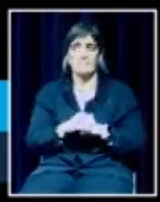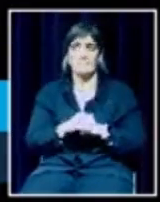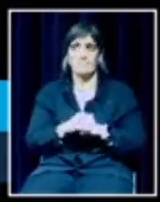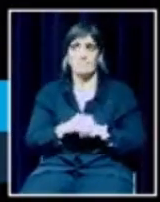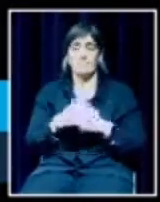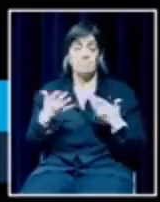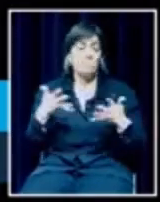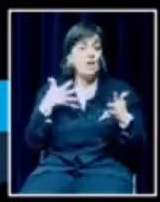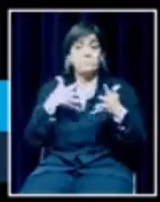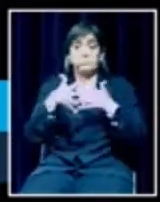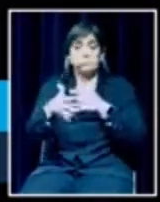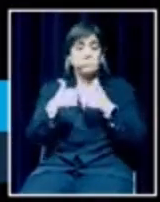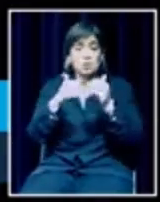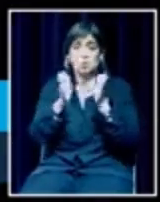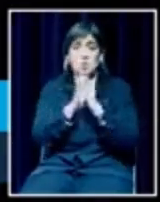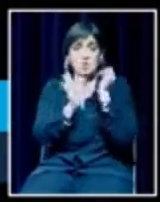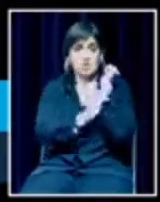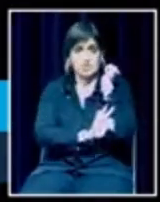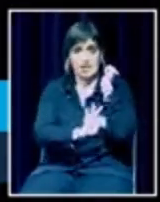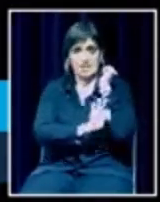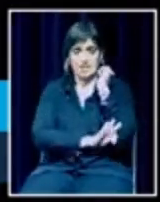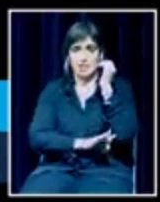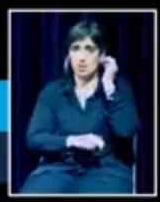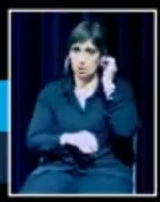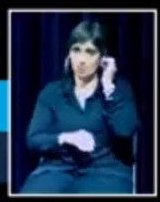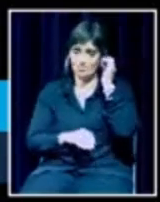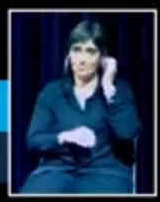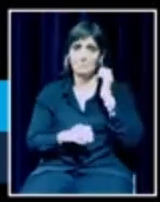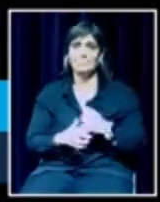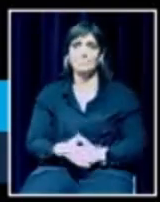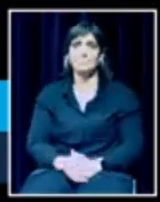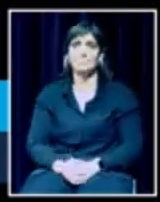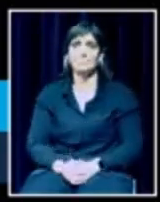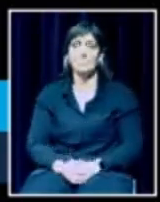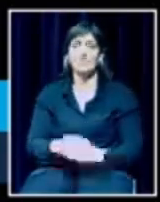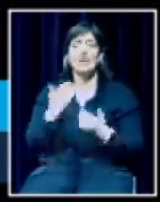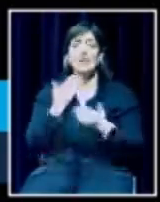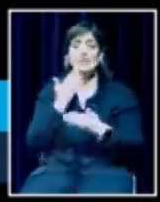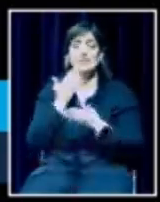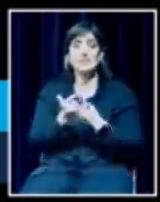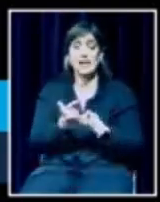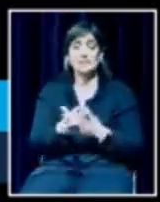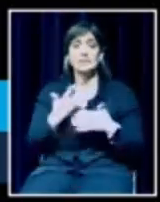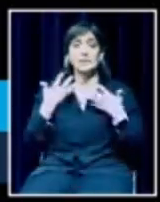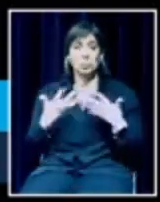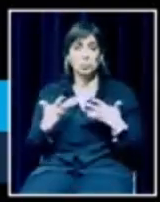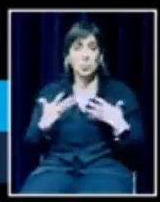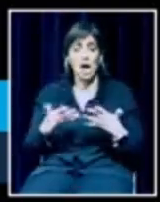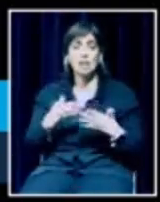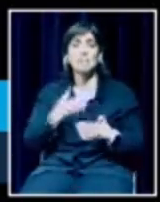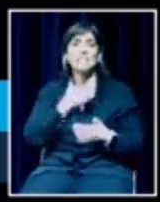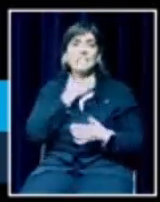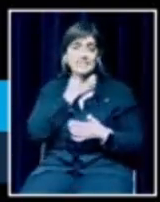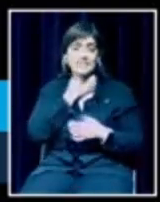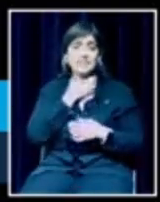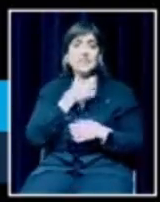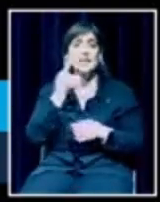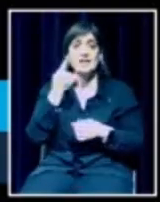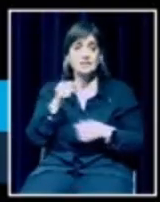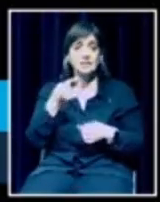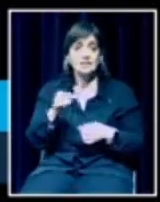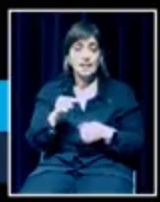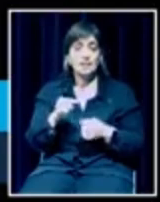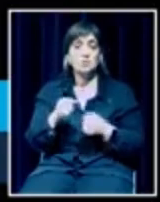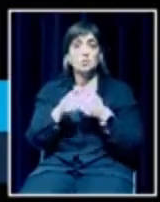transversal a todas as freguesias diante da atual crise que Abarca